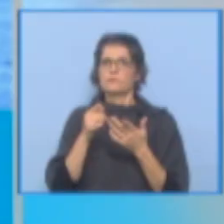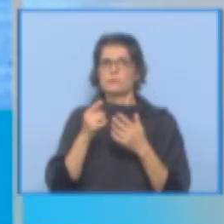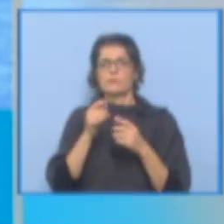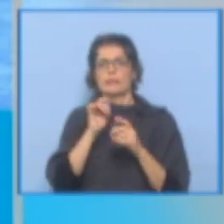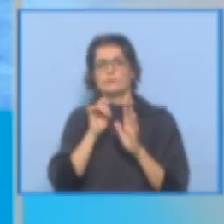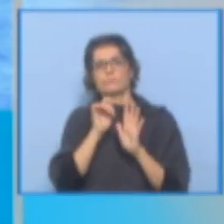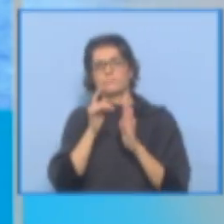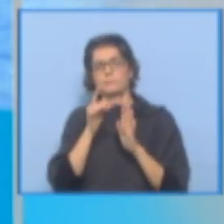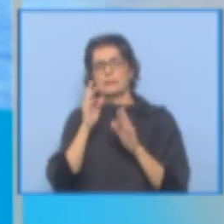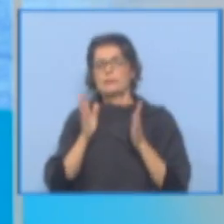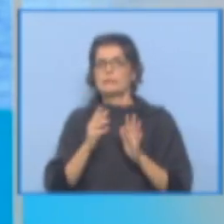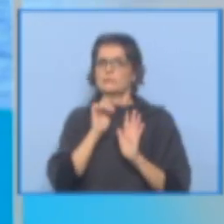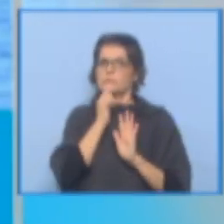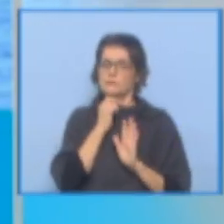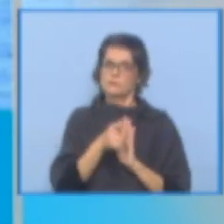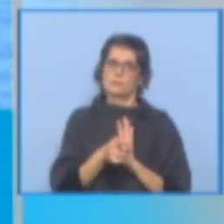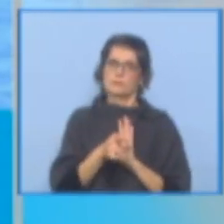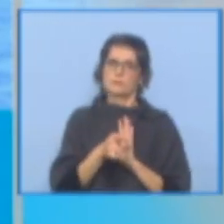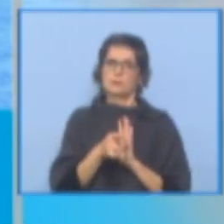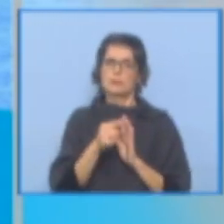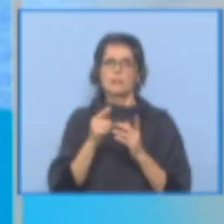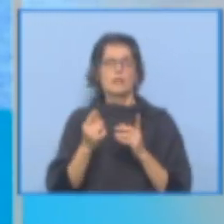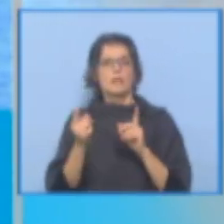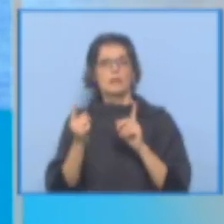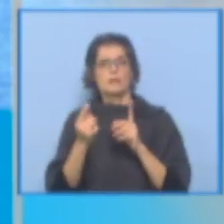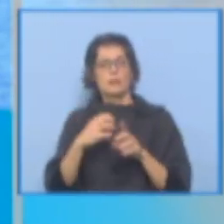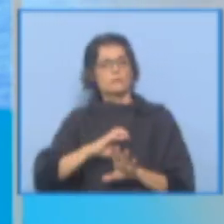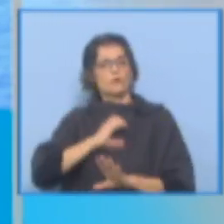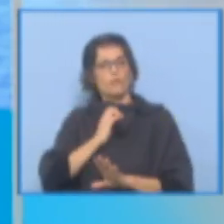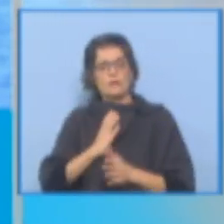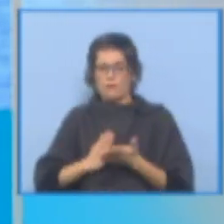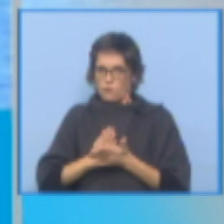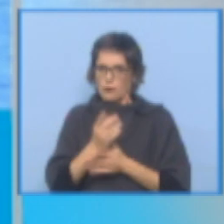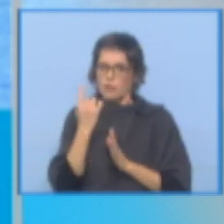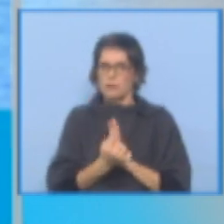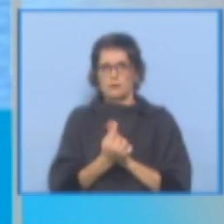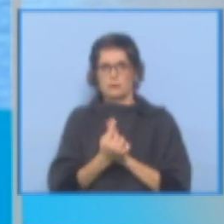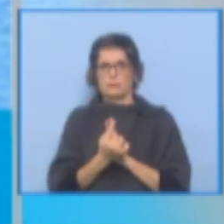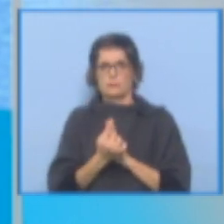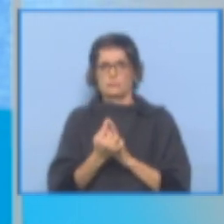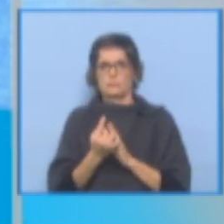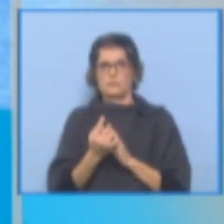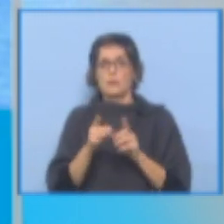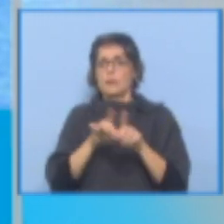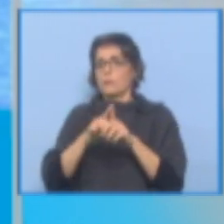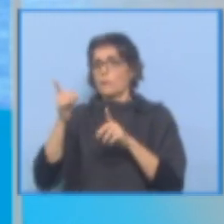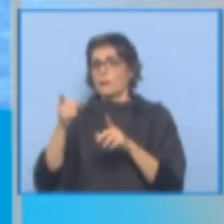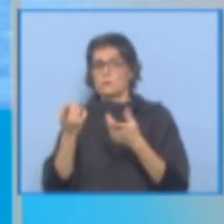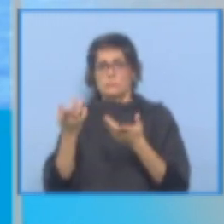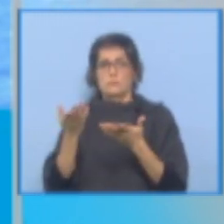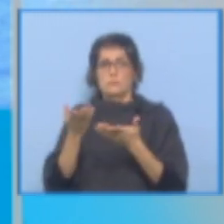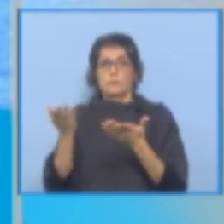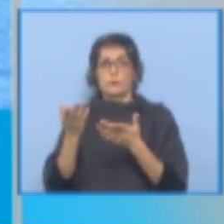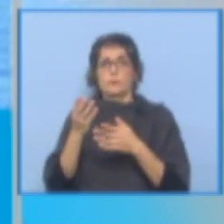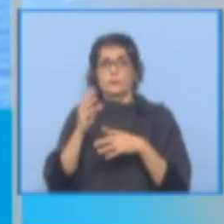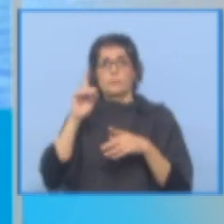é possível que se quebre a confiança nem entre o paciente e um psicólogo, que era o caso, nem